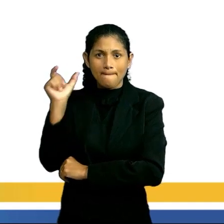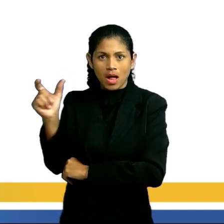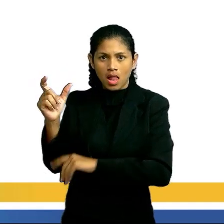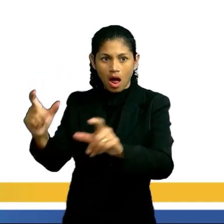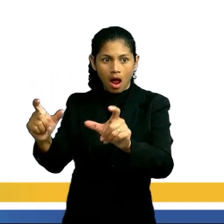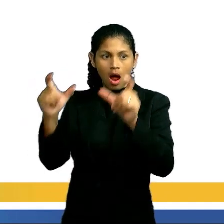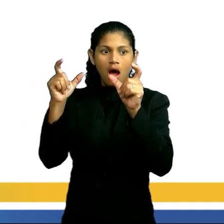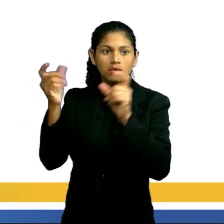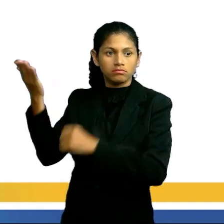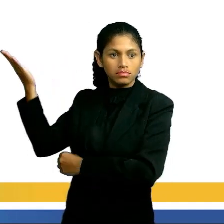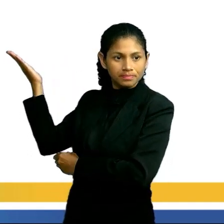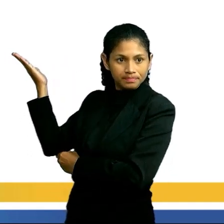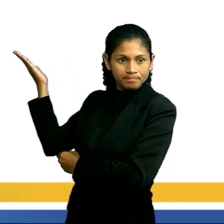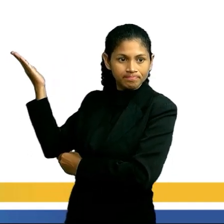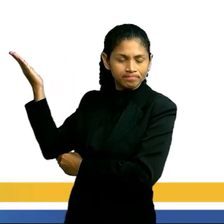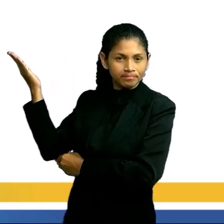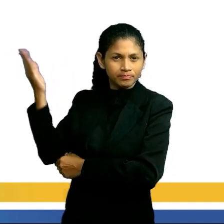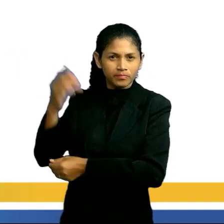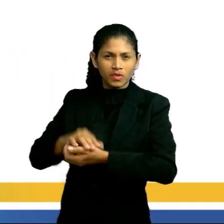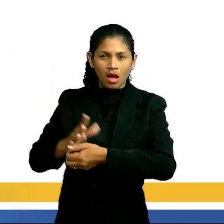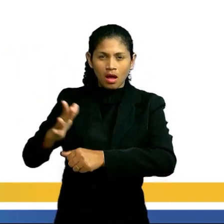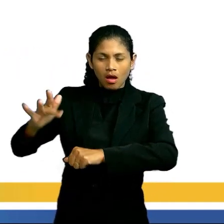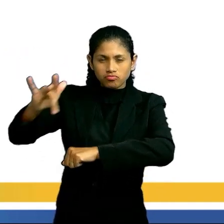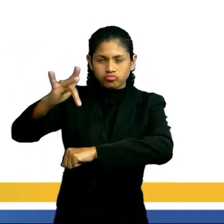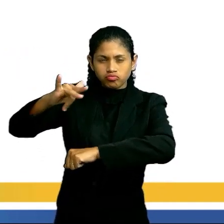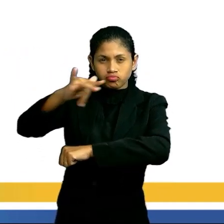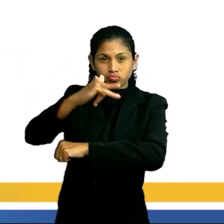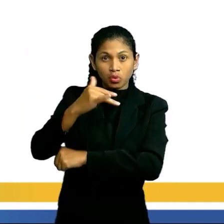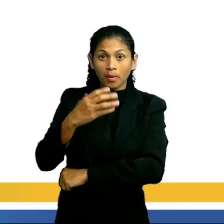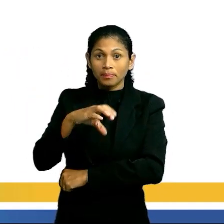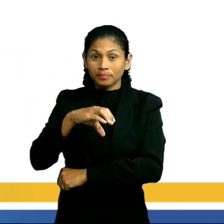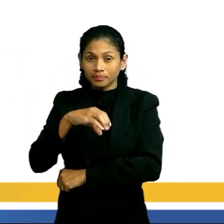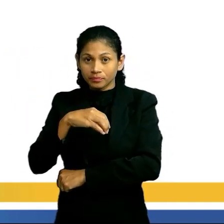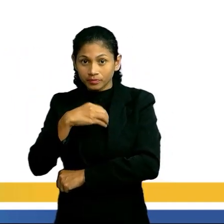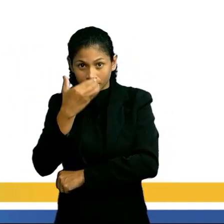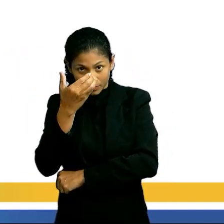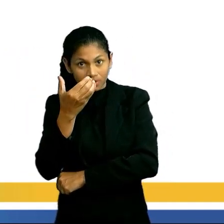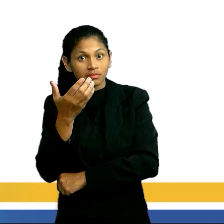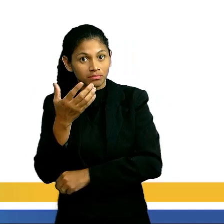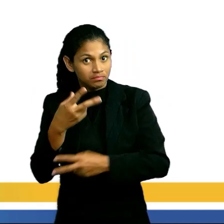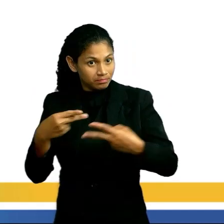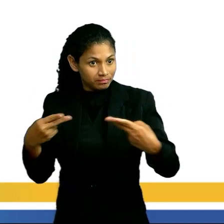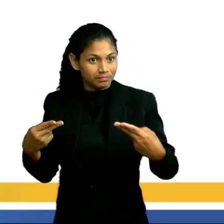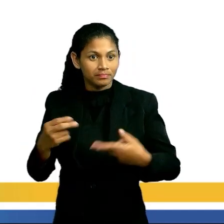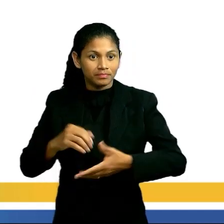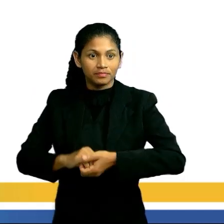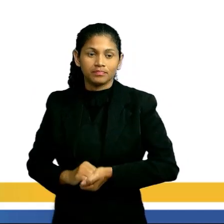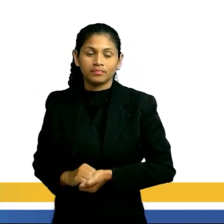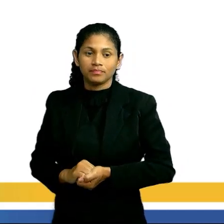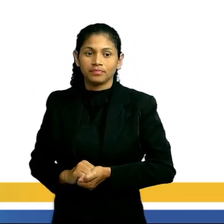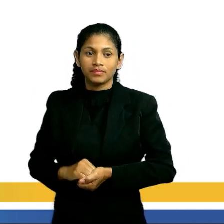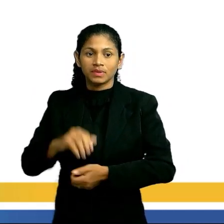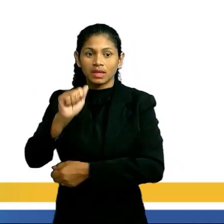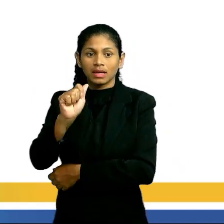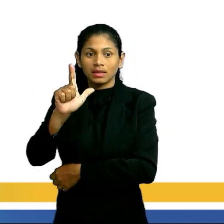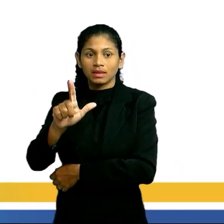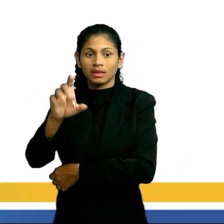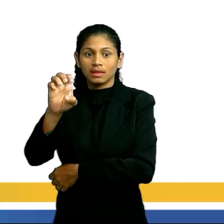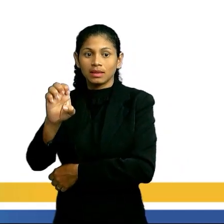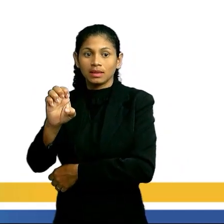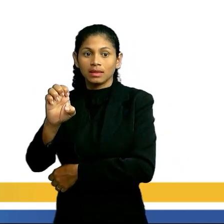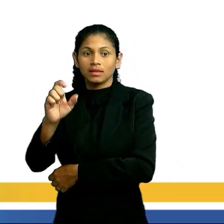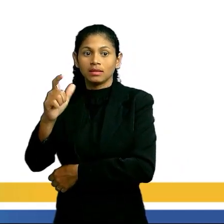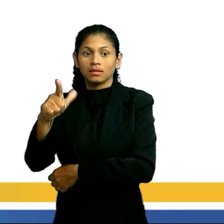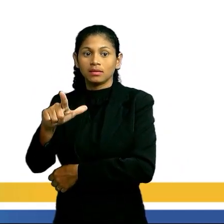professor. É a mosquinha da fruta, tá? Os alelos que determinam a forma, esse é o nome científico, hein, pessoal? Que determinam a